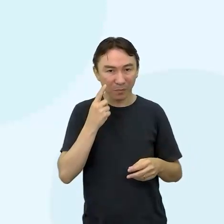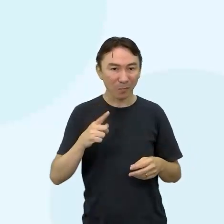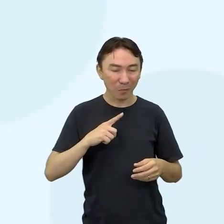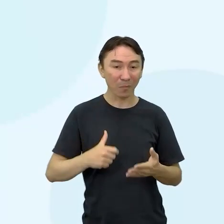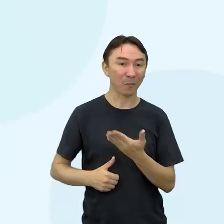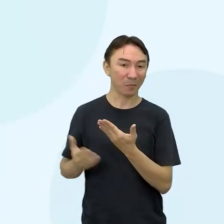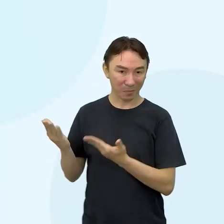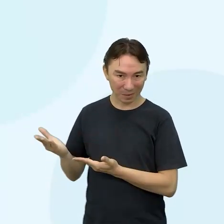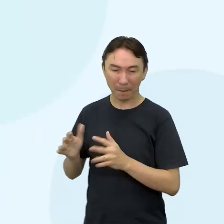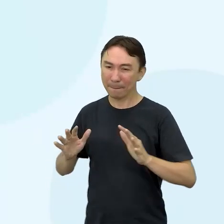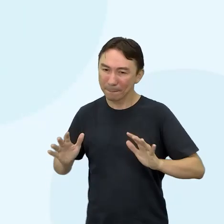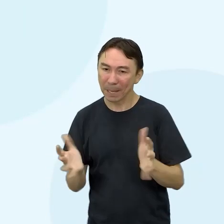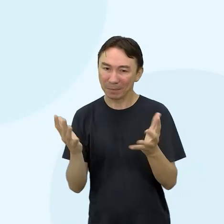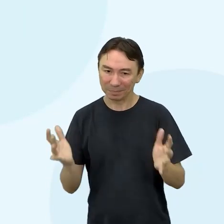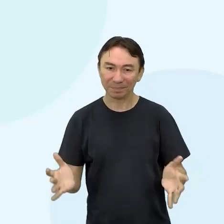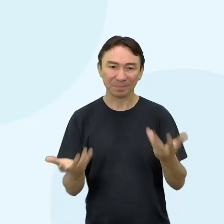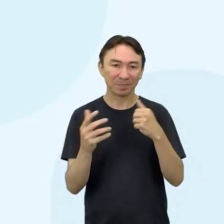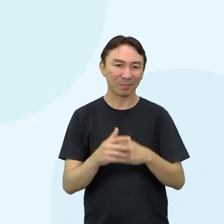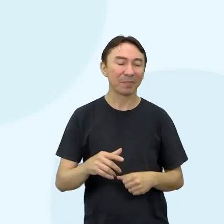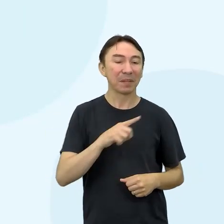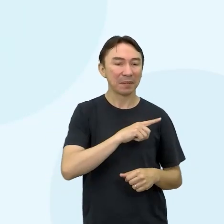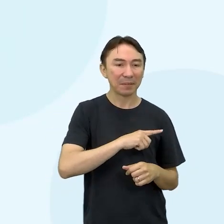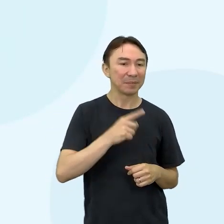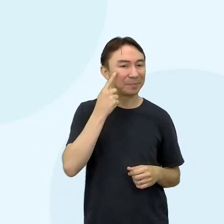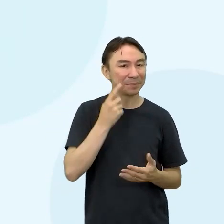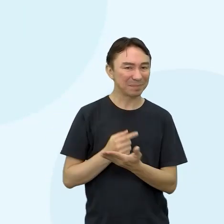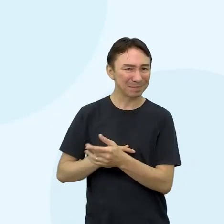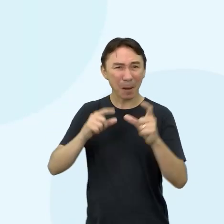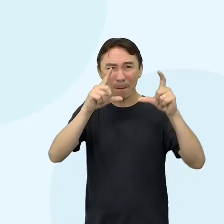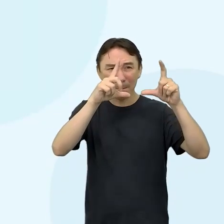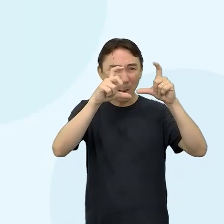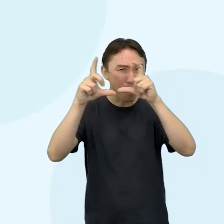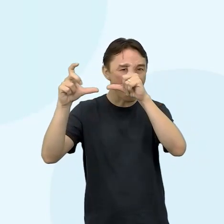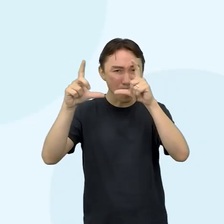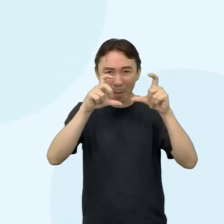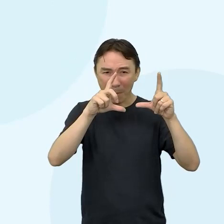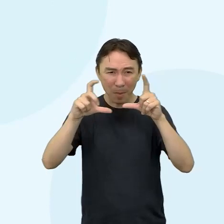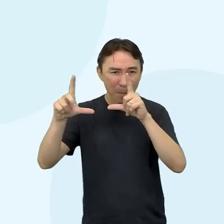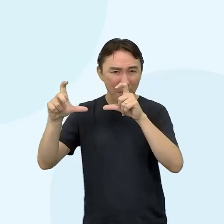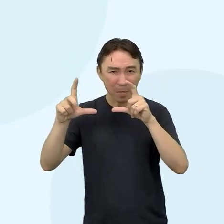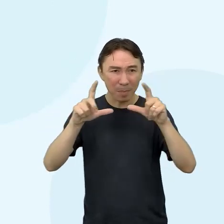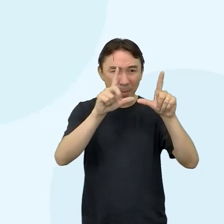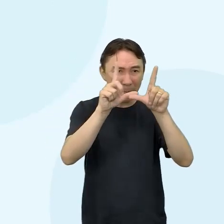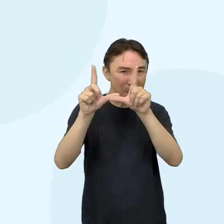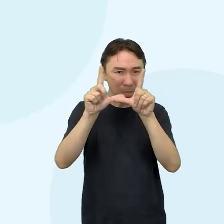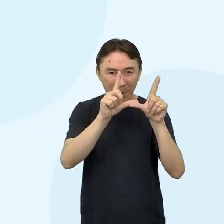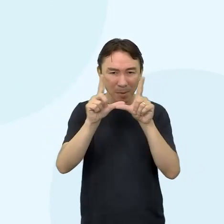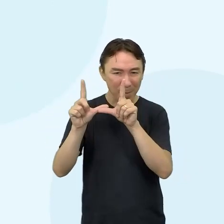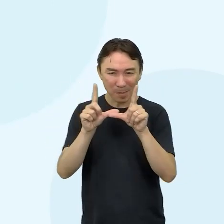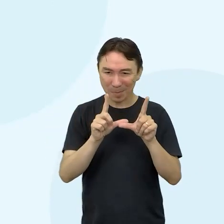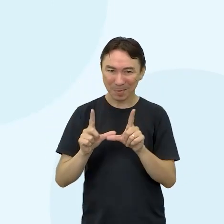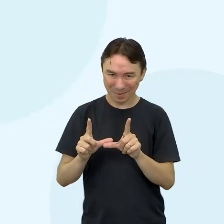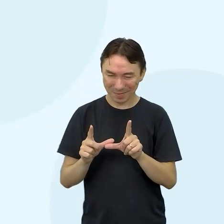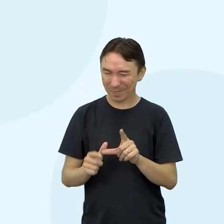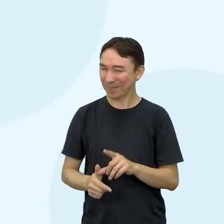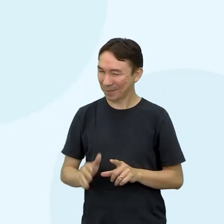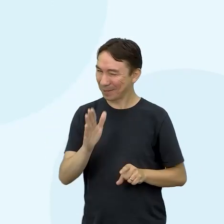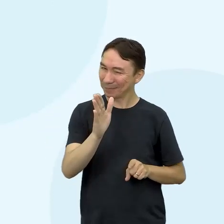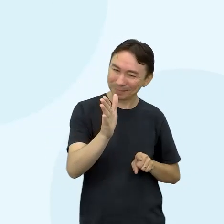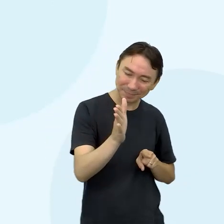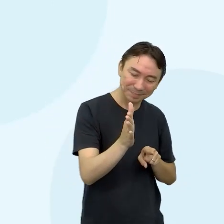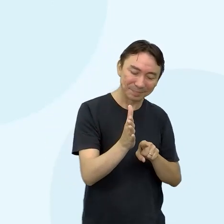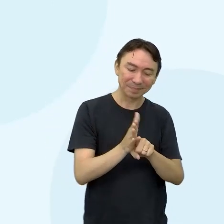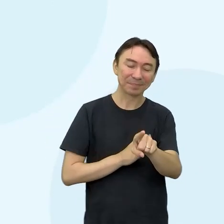né? Como está lá no percurso. Então, a gente tem essa imagem para vocês, deem uma olhadinha aí, eu vou fazer uma pergunta, né?